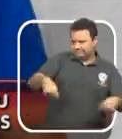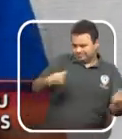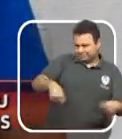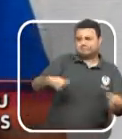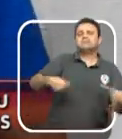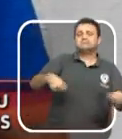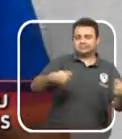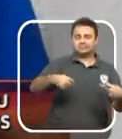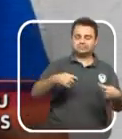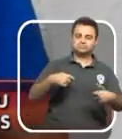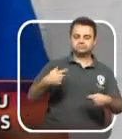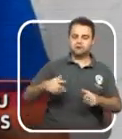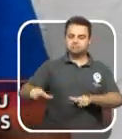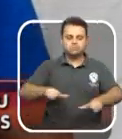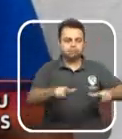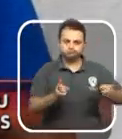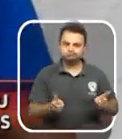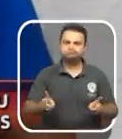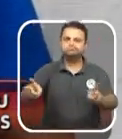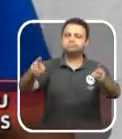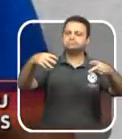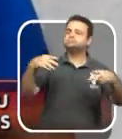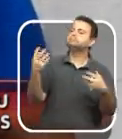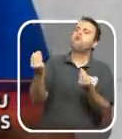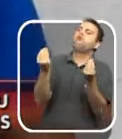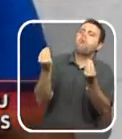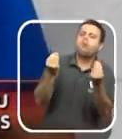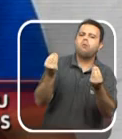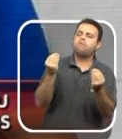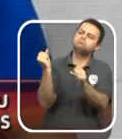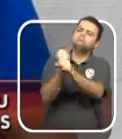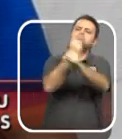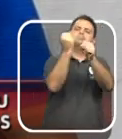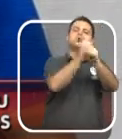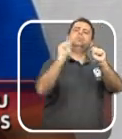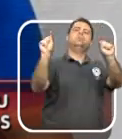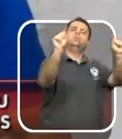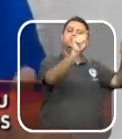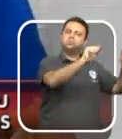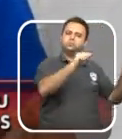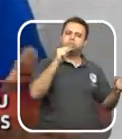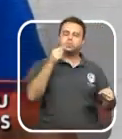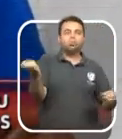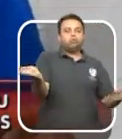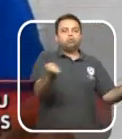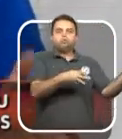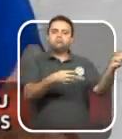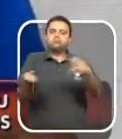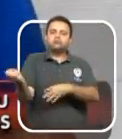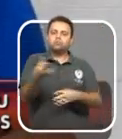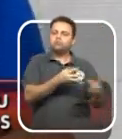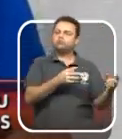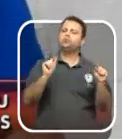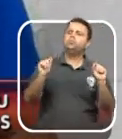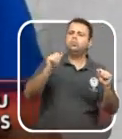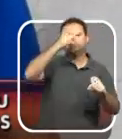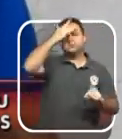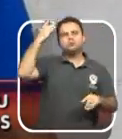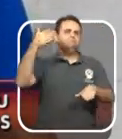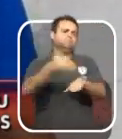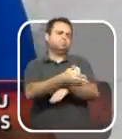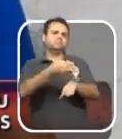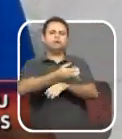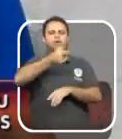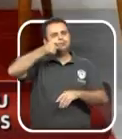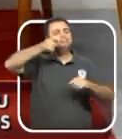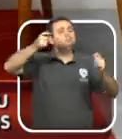aqui interna. É isso, acho que cada presidente que entra pode fazer um pouco para deixar a Câmara melhor do que quando, né, ele chegou